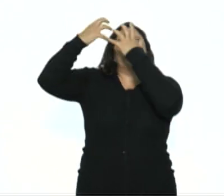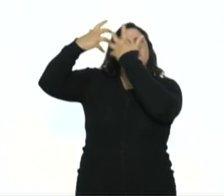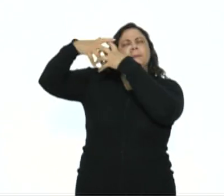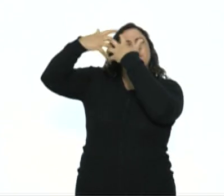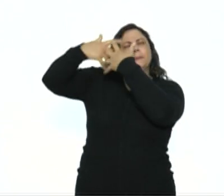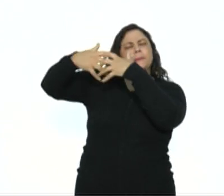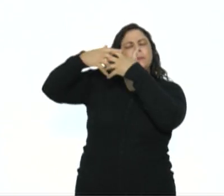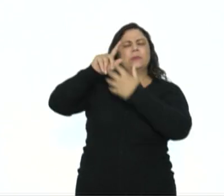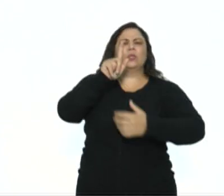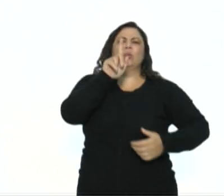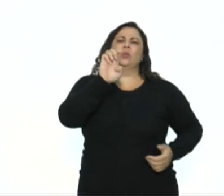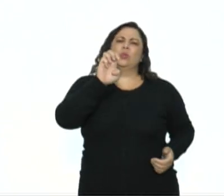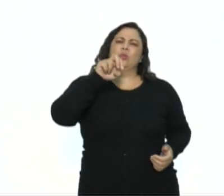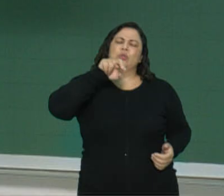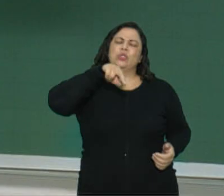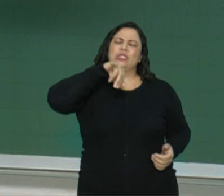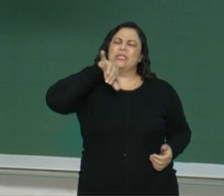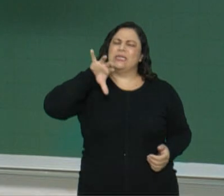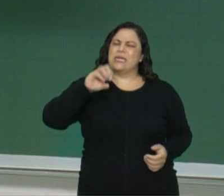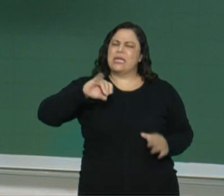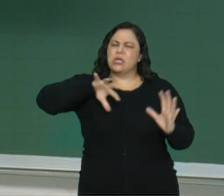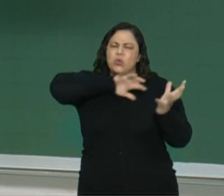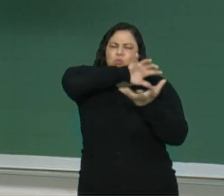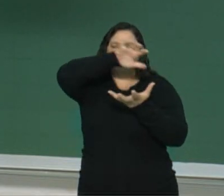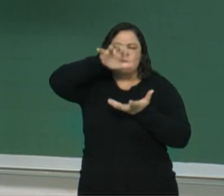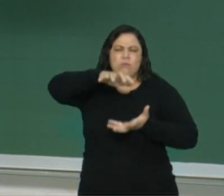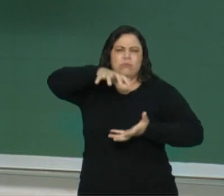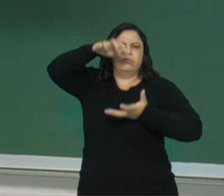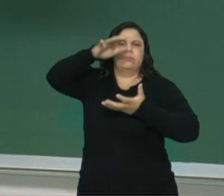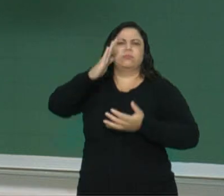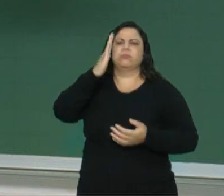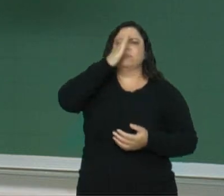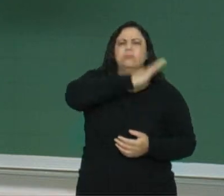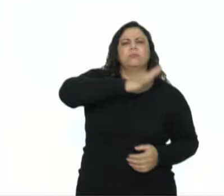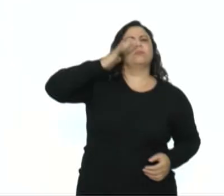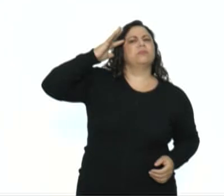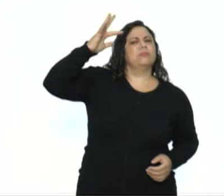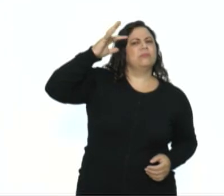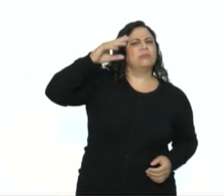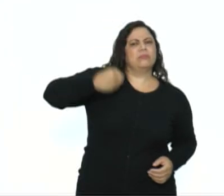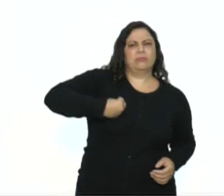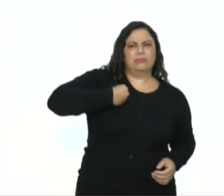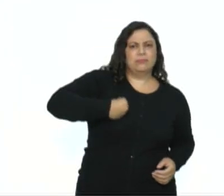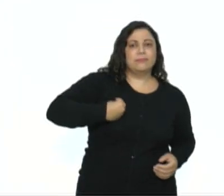sua teoria? Ele existe de verdade? Pensa um pouco.